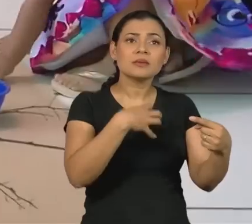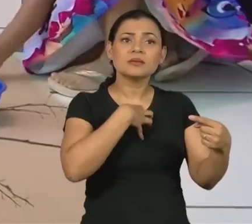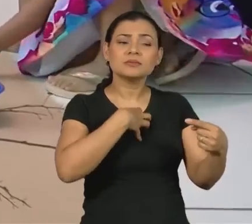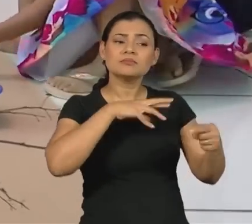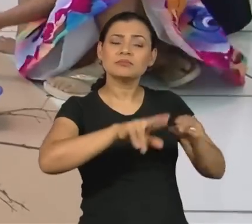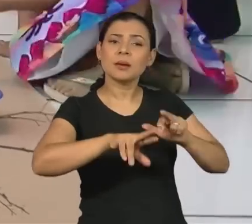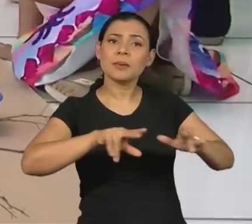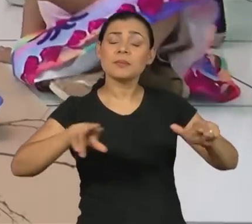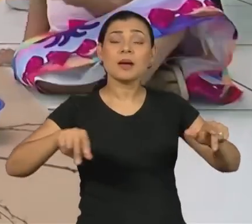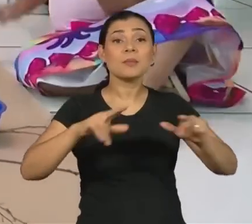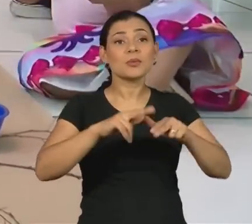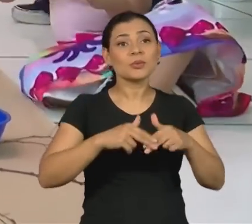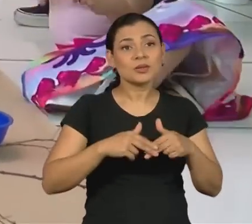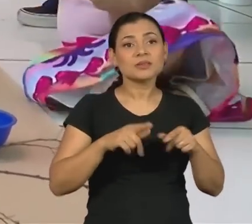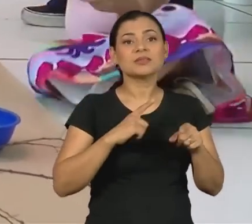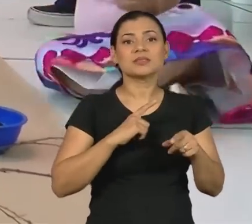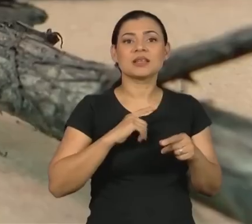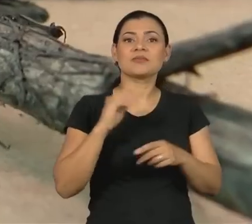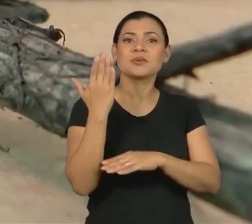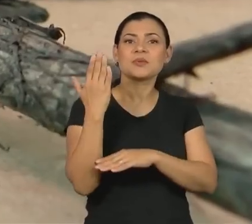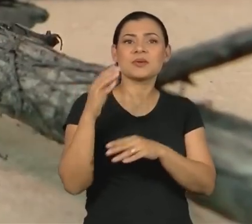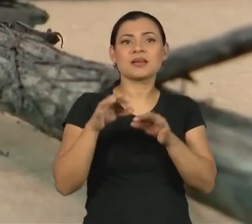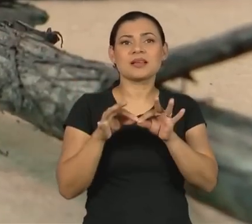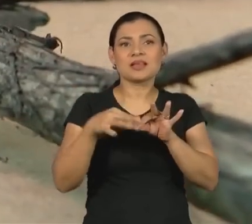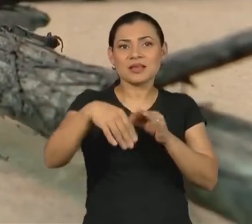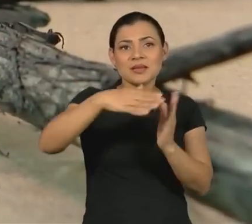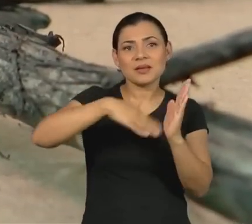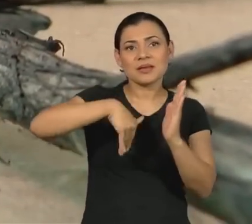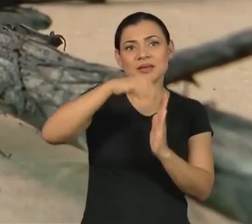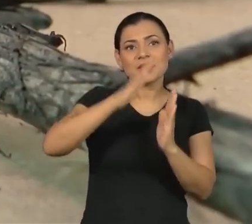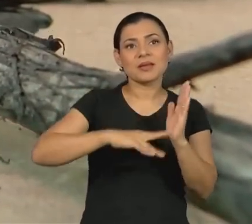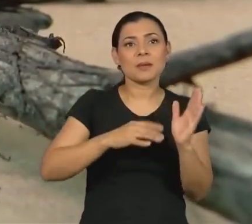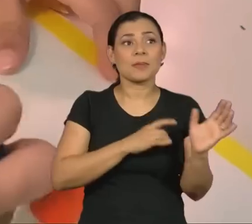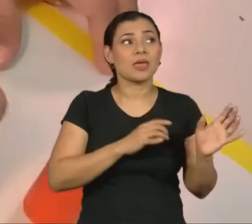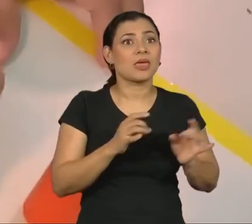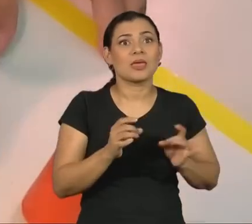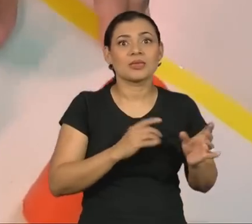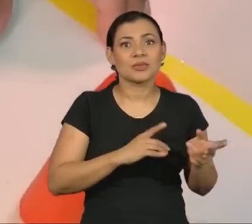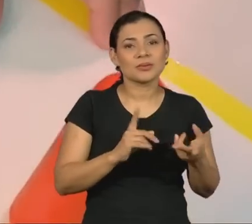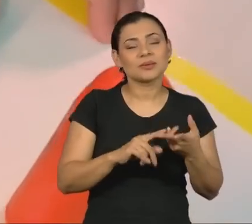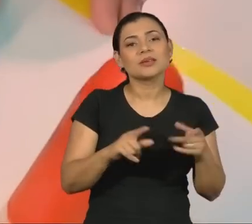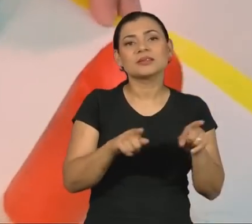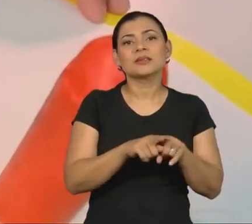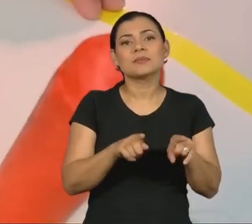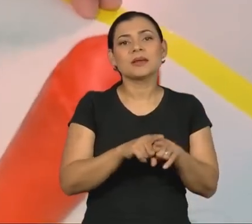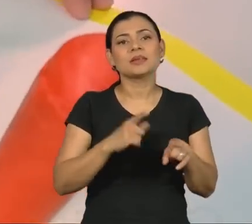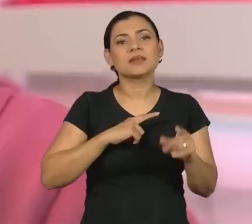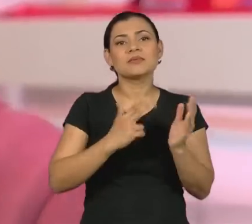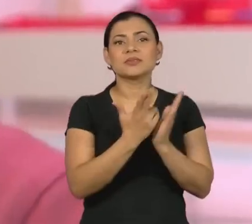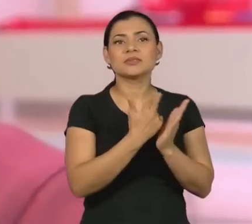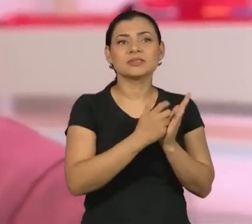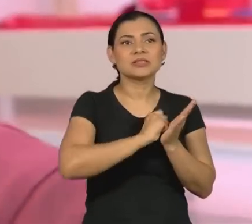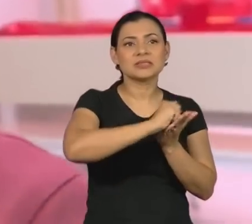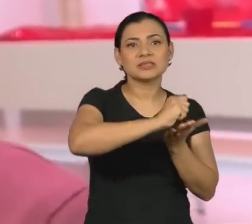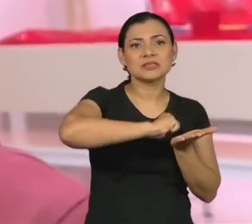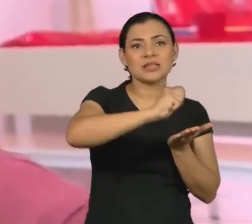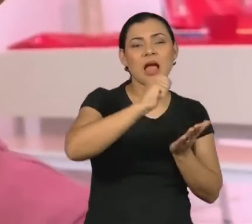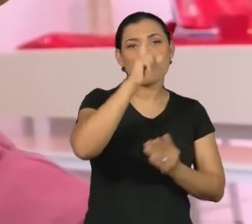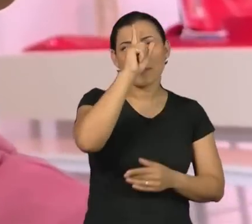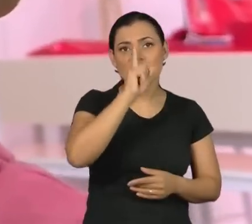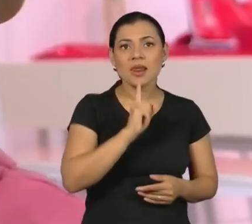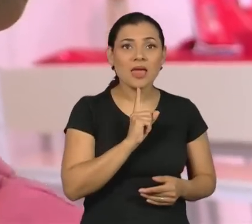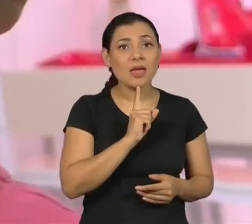sentimento. Então, elas trouxeram gravetos que tem um pouco a ver com o medo, trouxeram a escrita com giz amarelo,